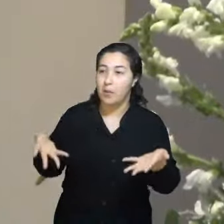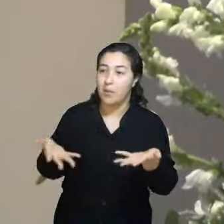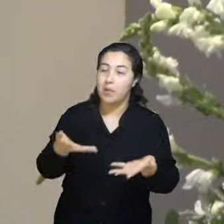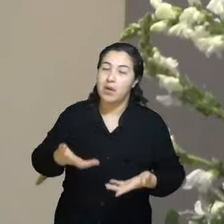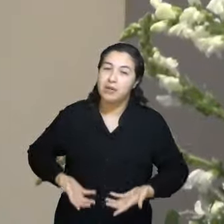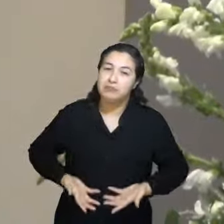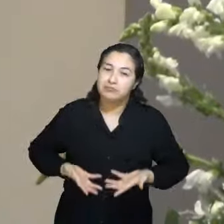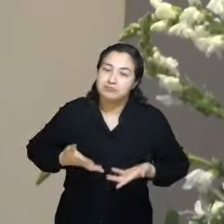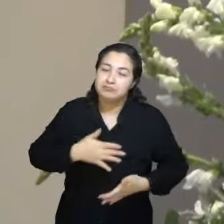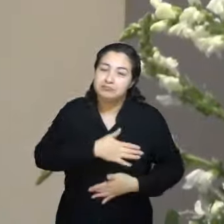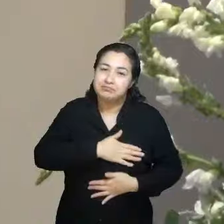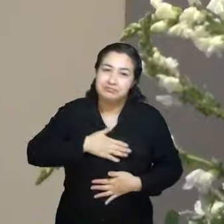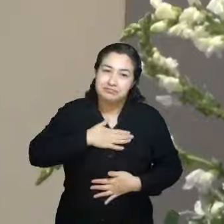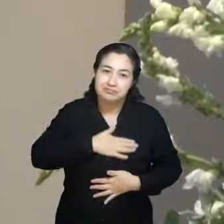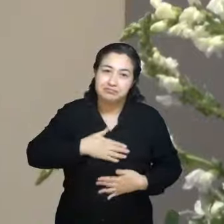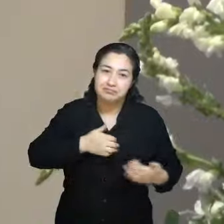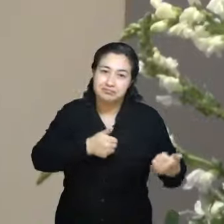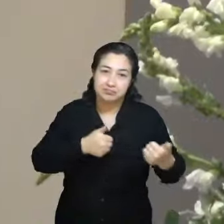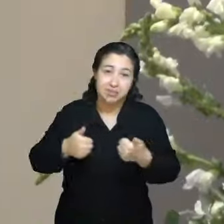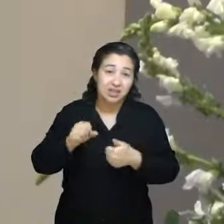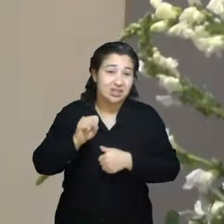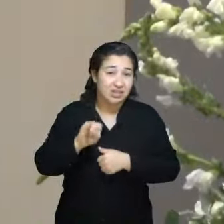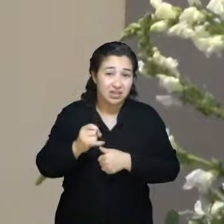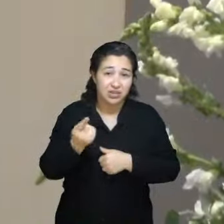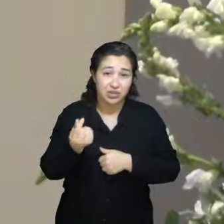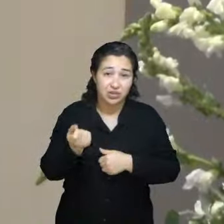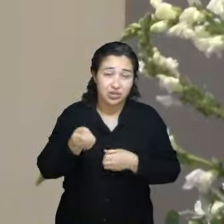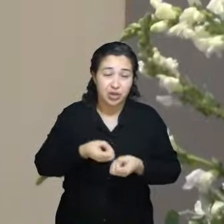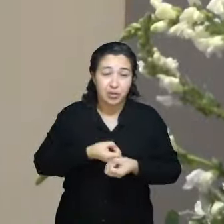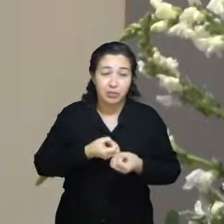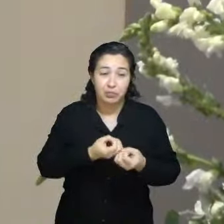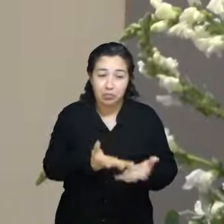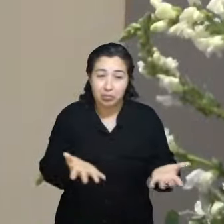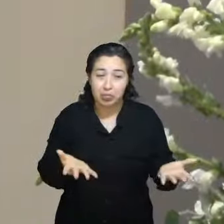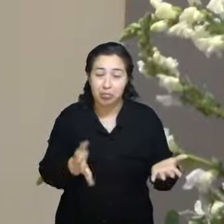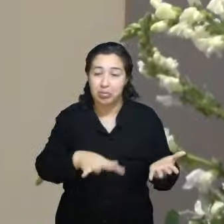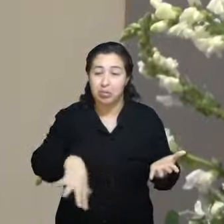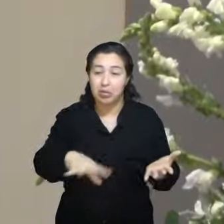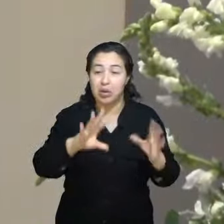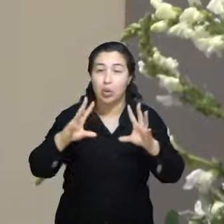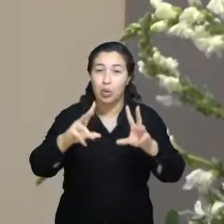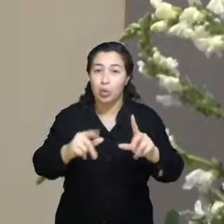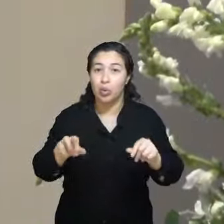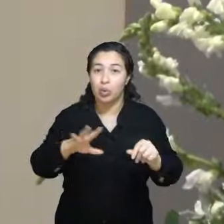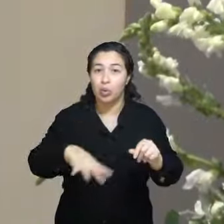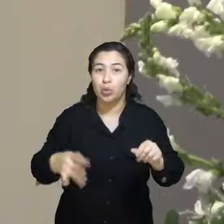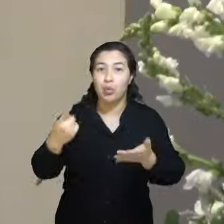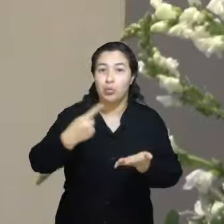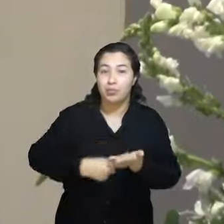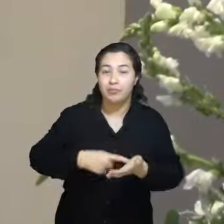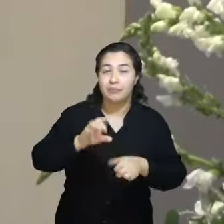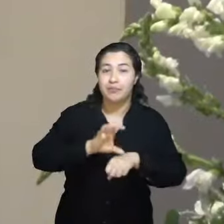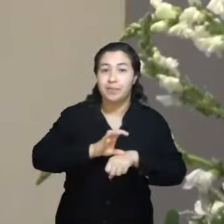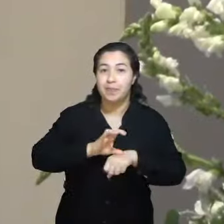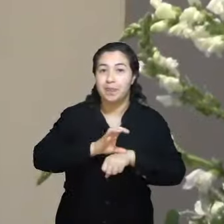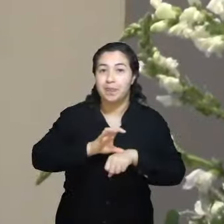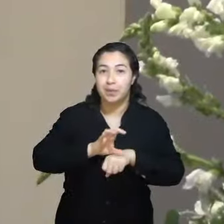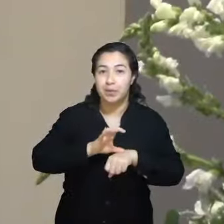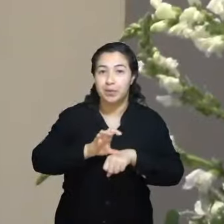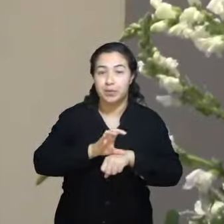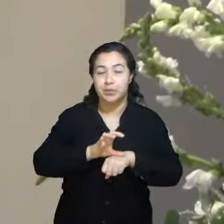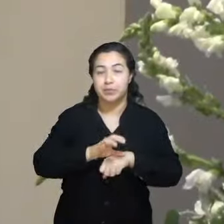recursos não são disponibilizados o suficiente para resgatar os compromissos constitucionais não cumpridos com a